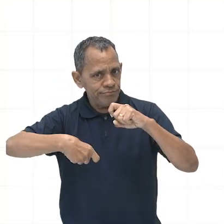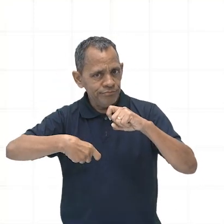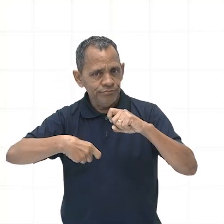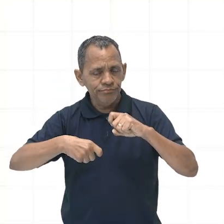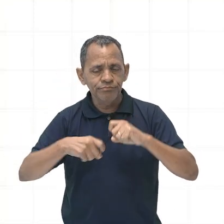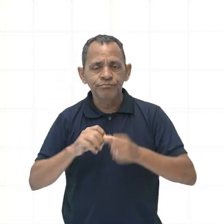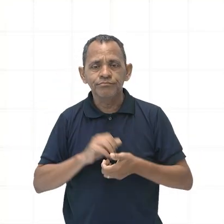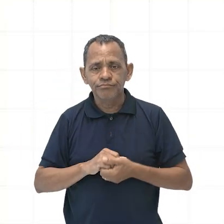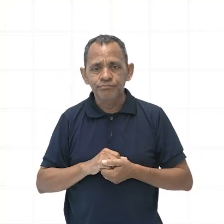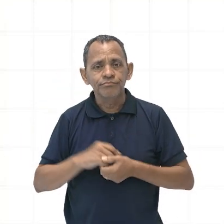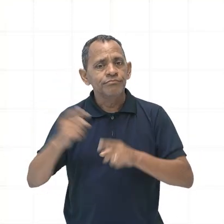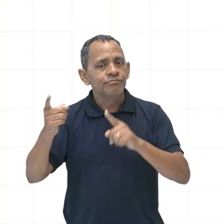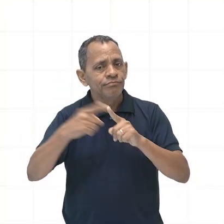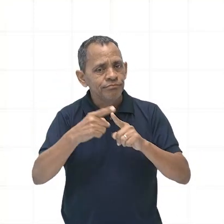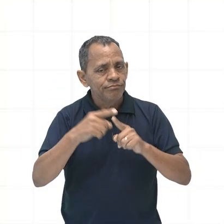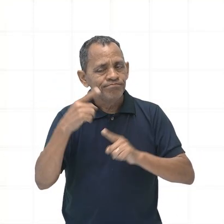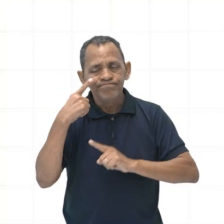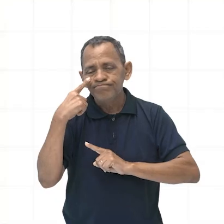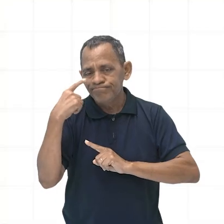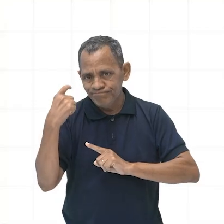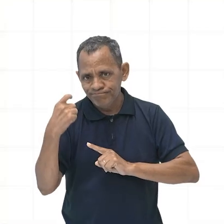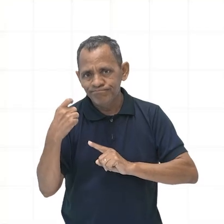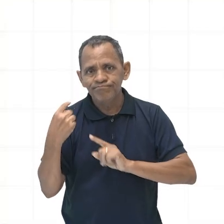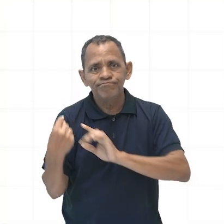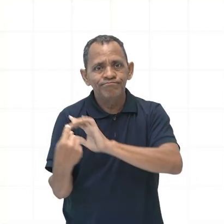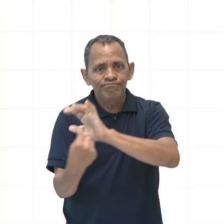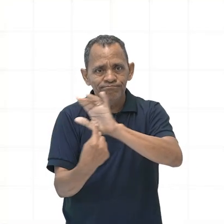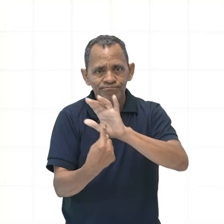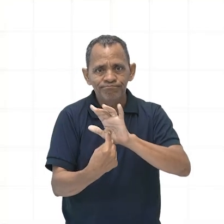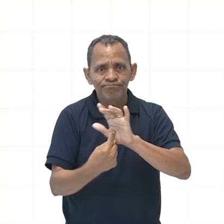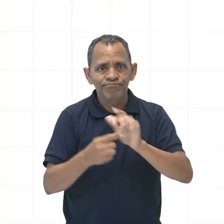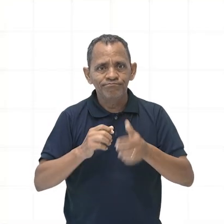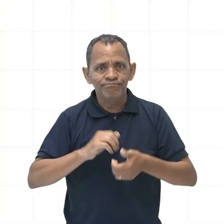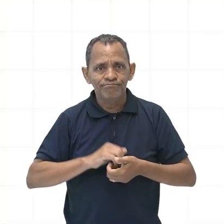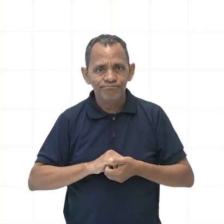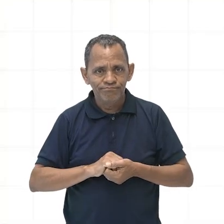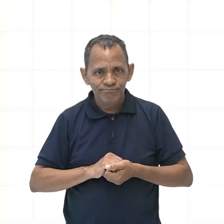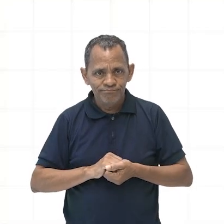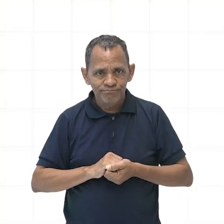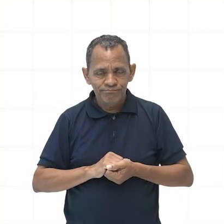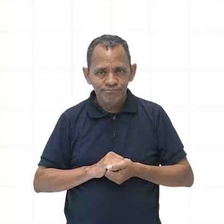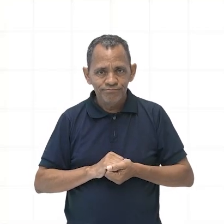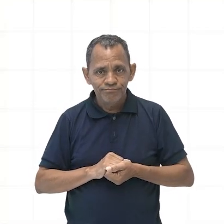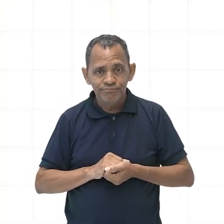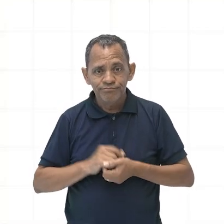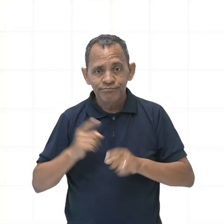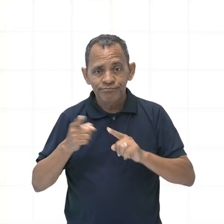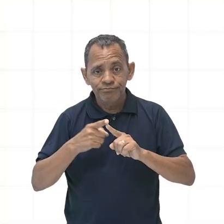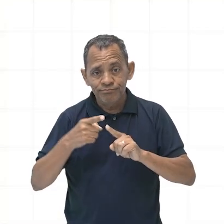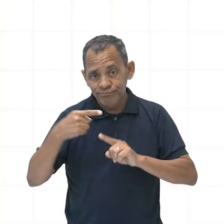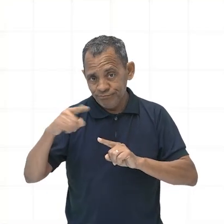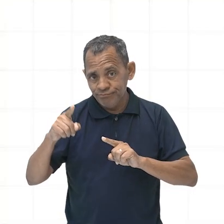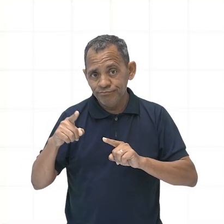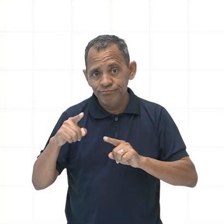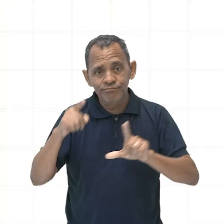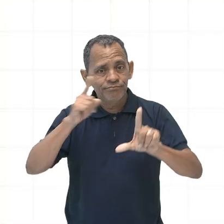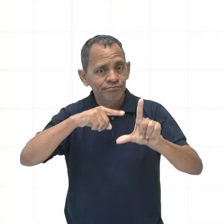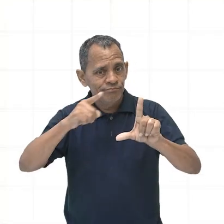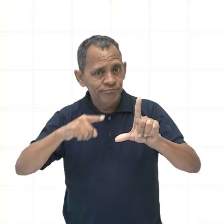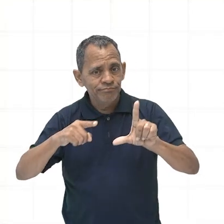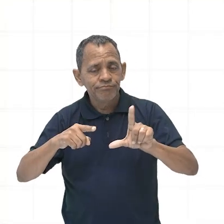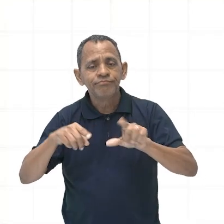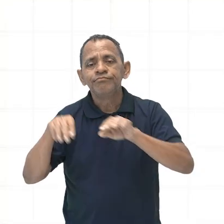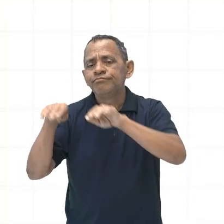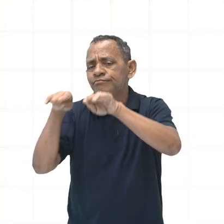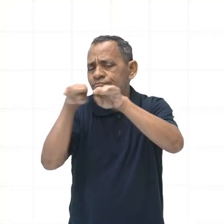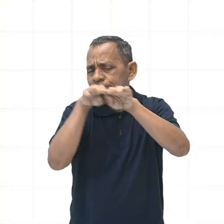uma forma bem interessante de expressar. Um outro tipo de gráfico, esse aqui também é muito